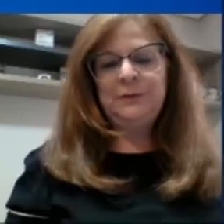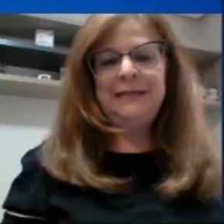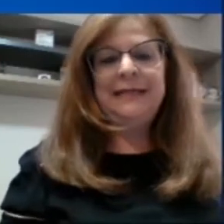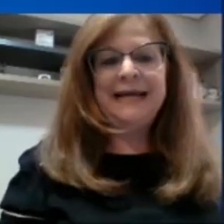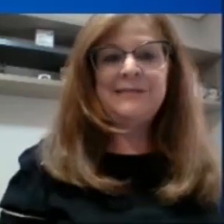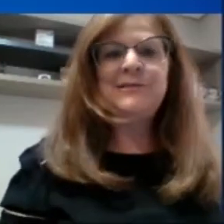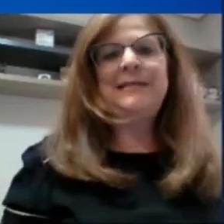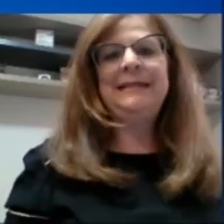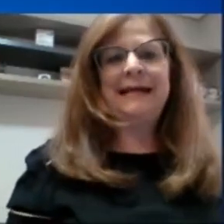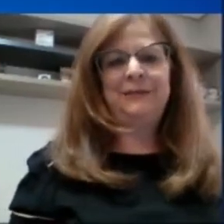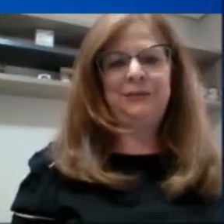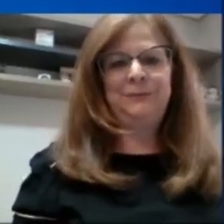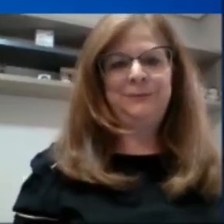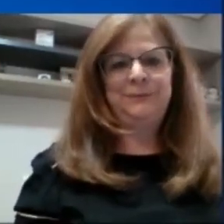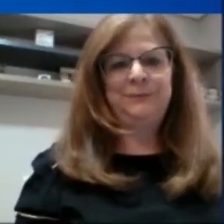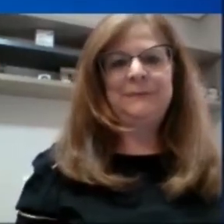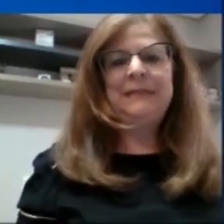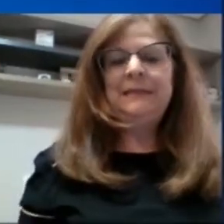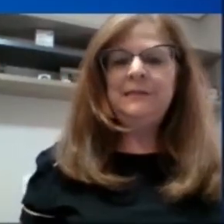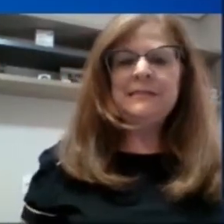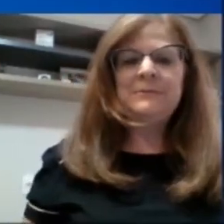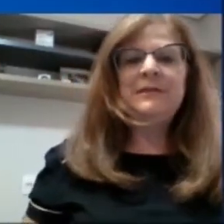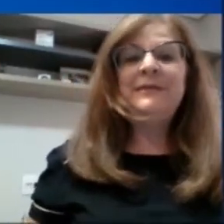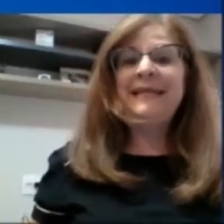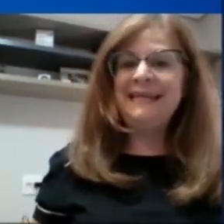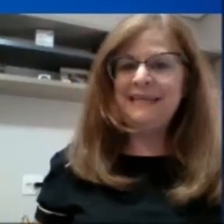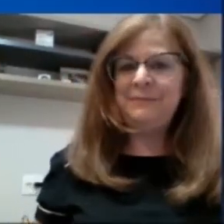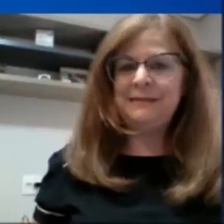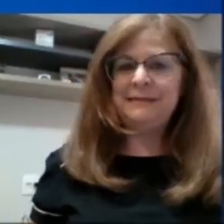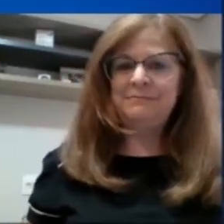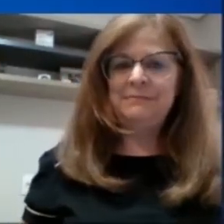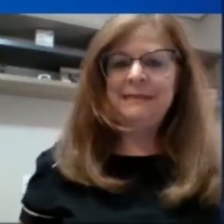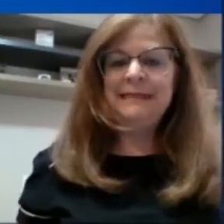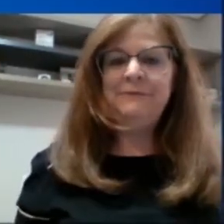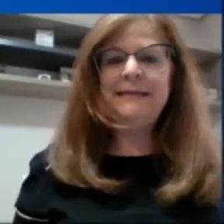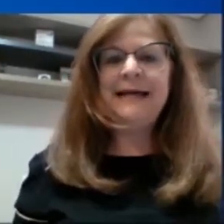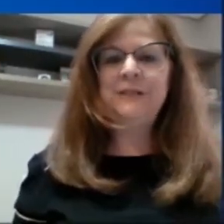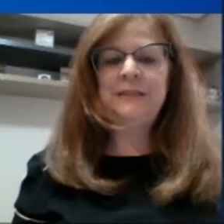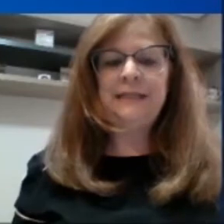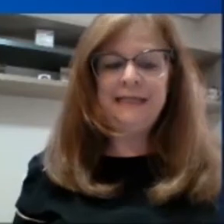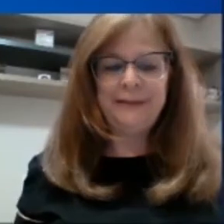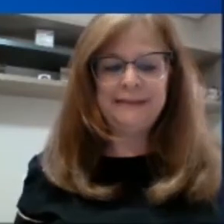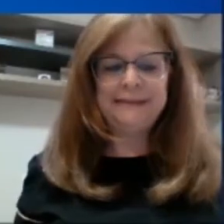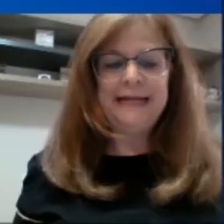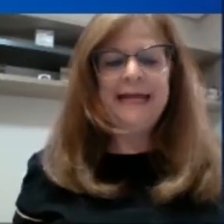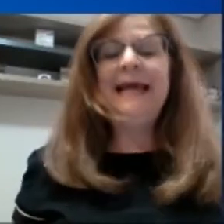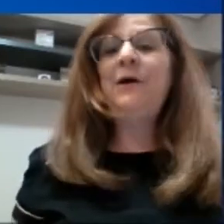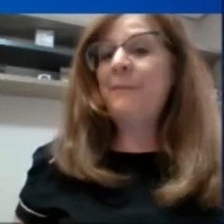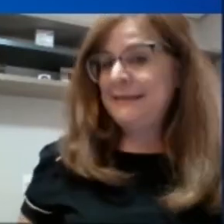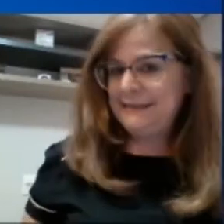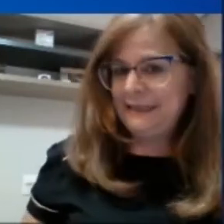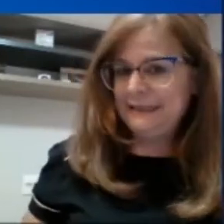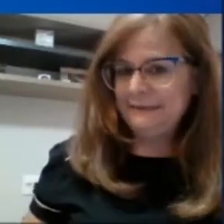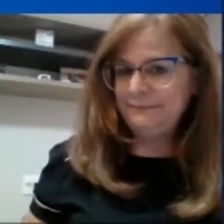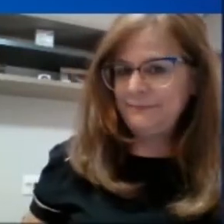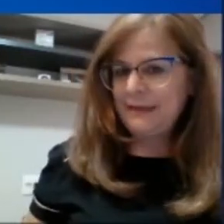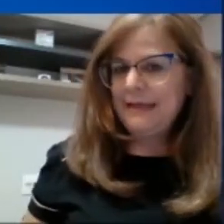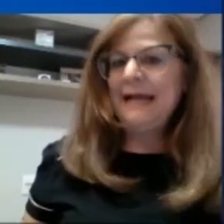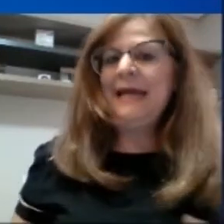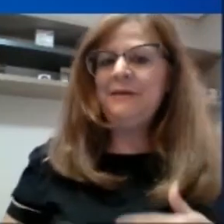surdo na sociedade. Então, nós vamos ver o que é Libras. Na verdade, Libras, ela é uma